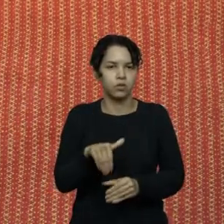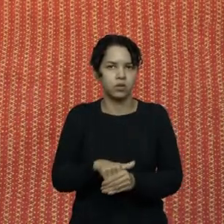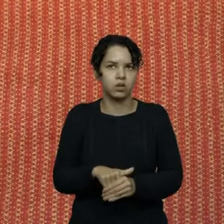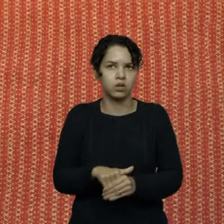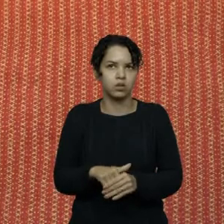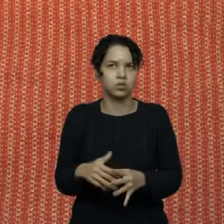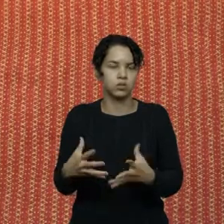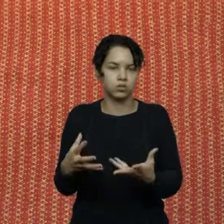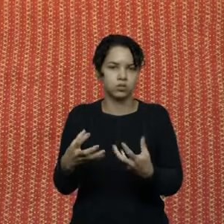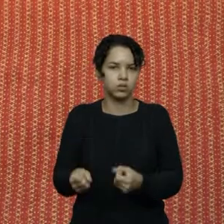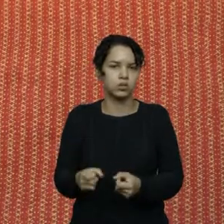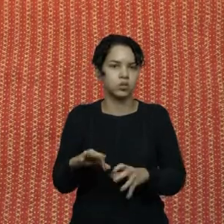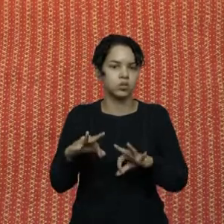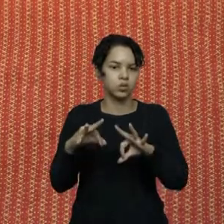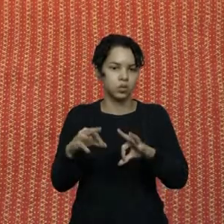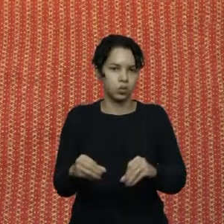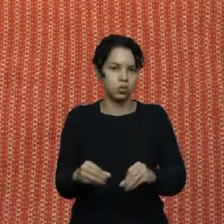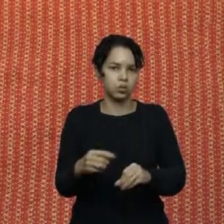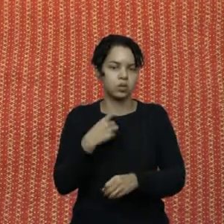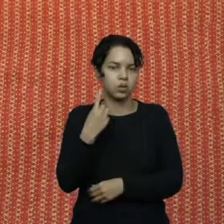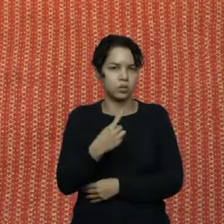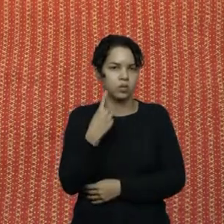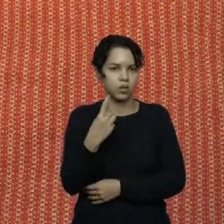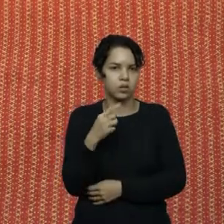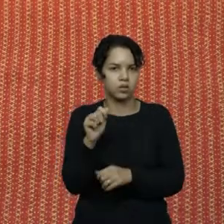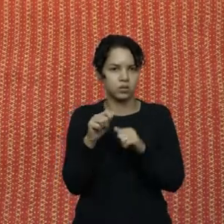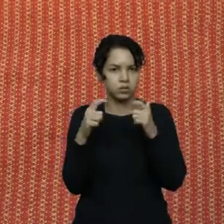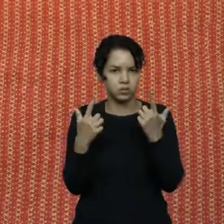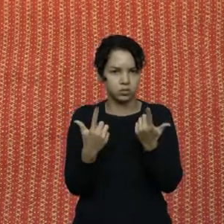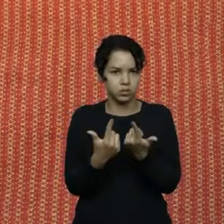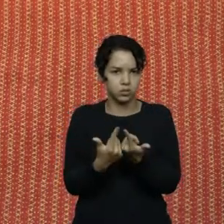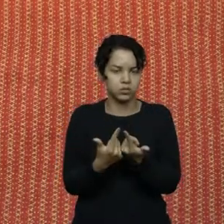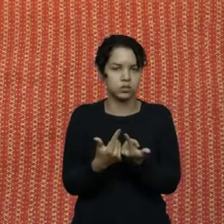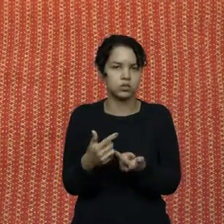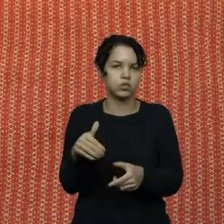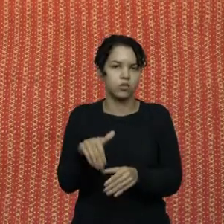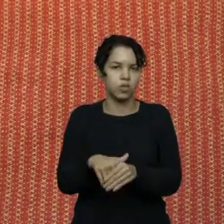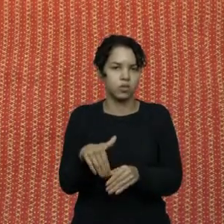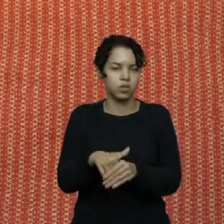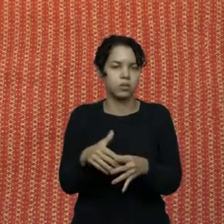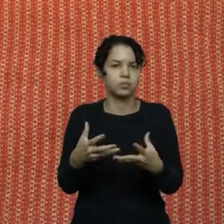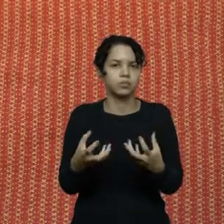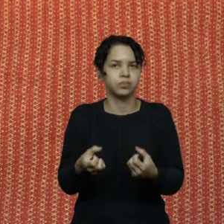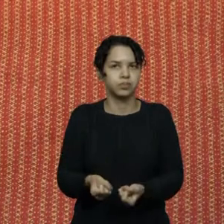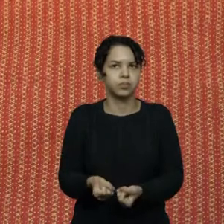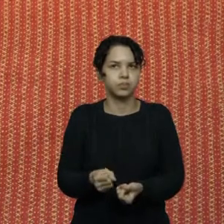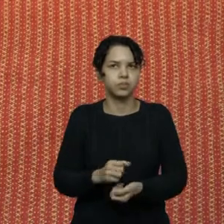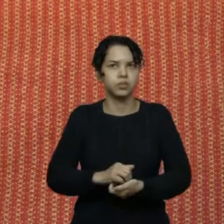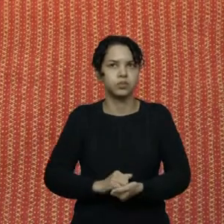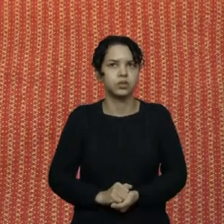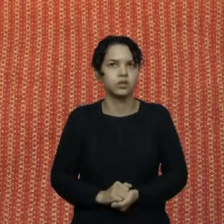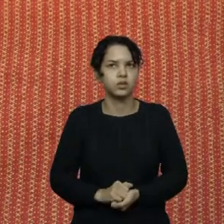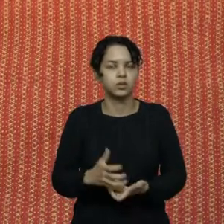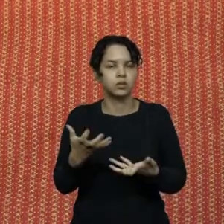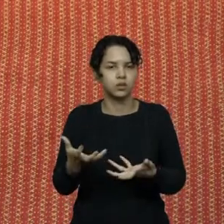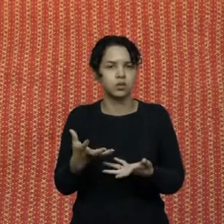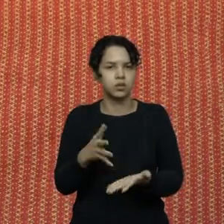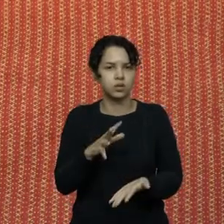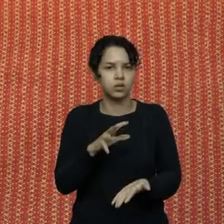Acho que todos os deputados sua casa vamos voltar favorável eu só queria registrar